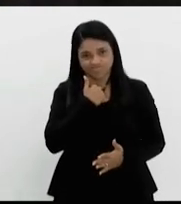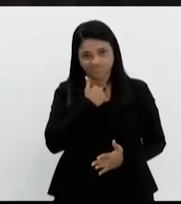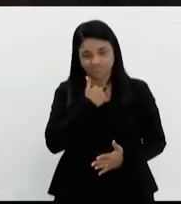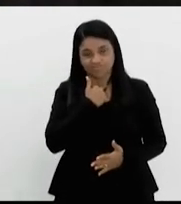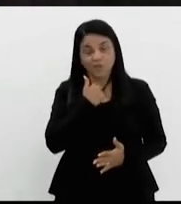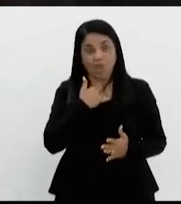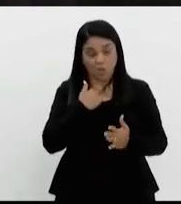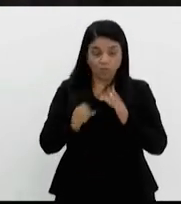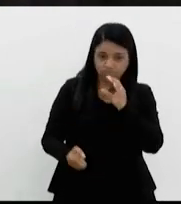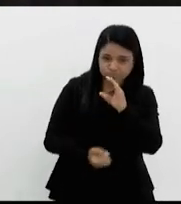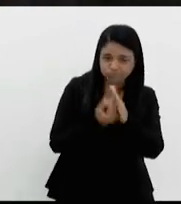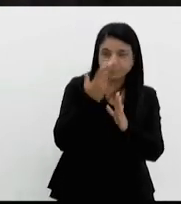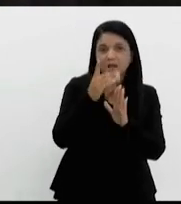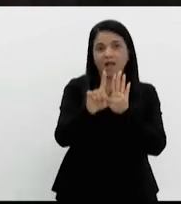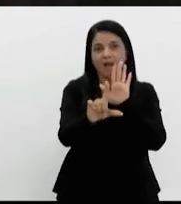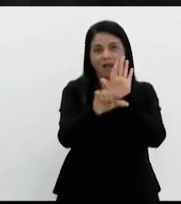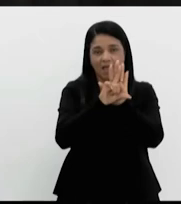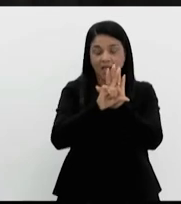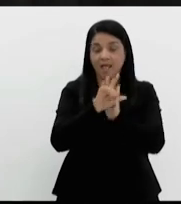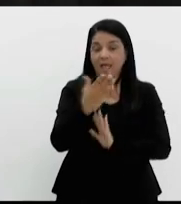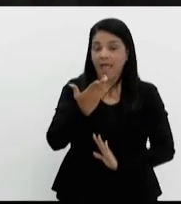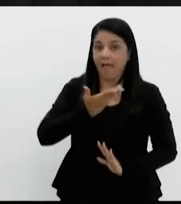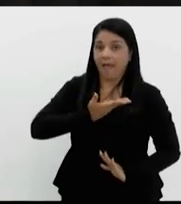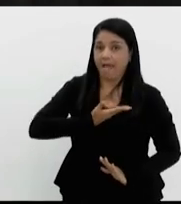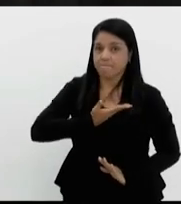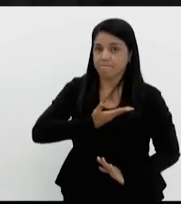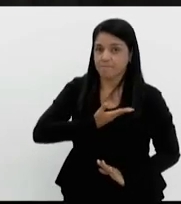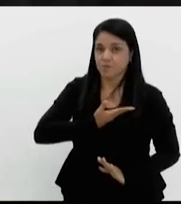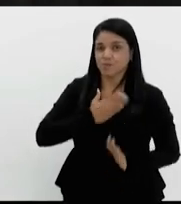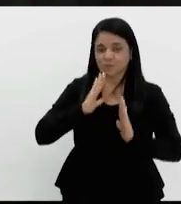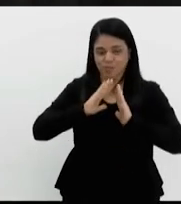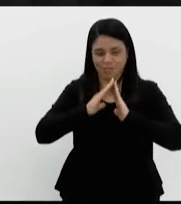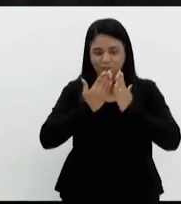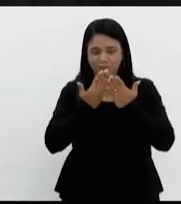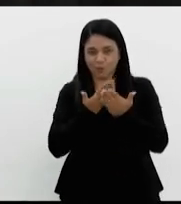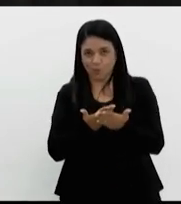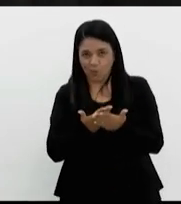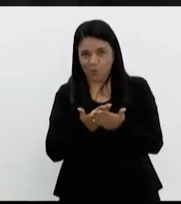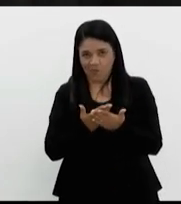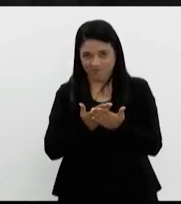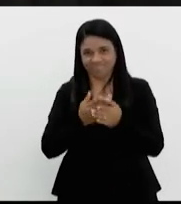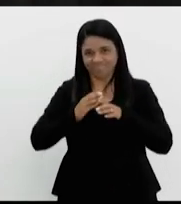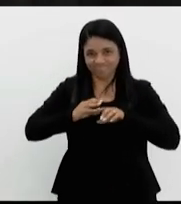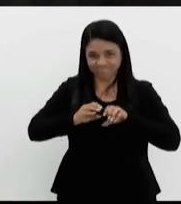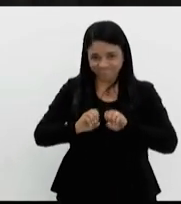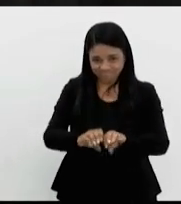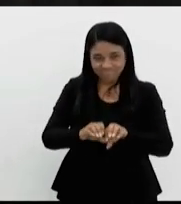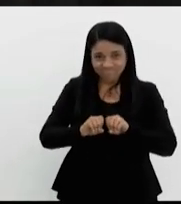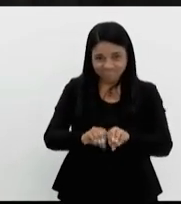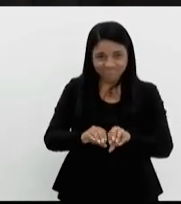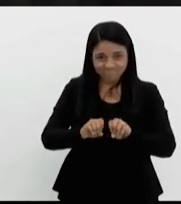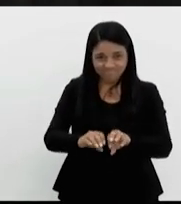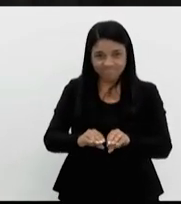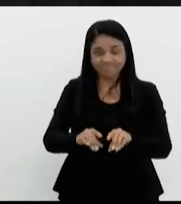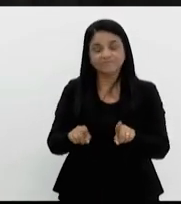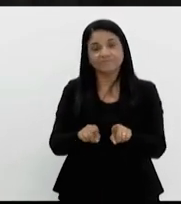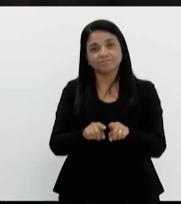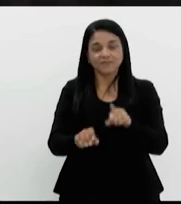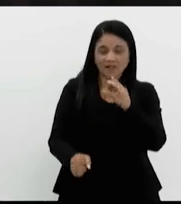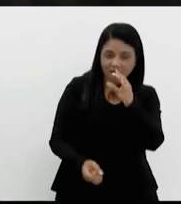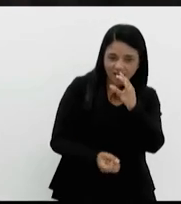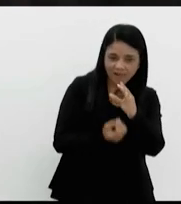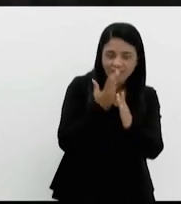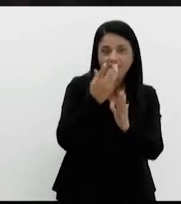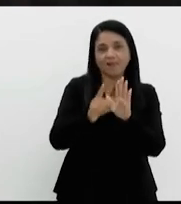fiz ali, amigos da escola, da educação. Aí fiz também, produzi a